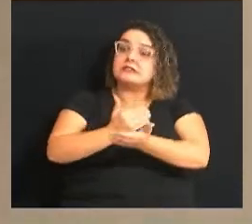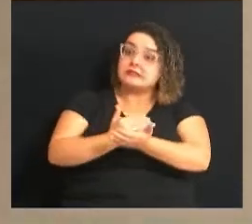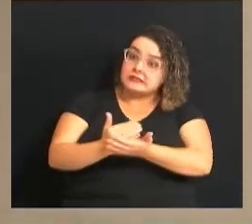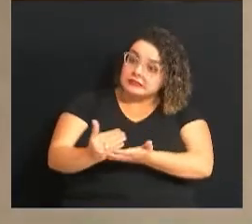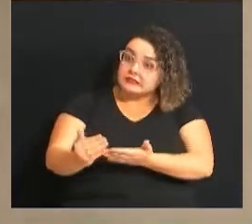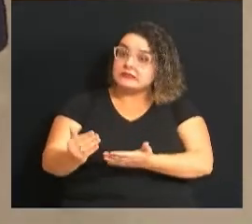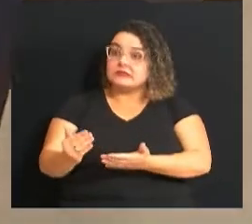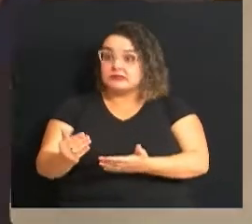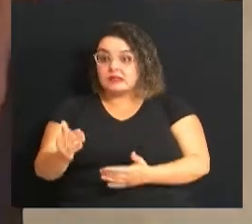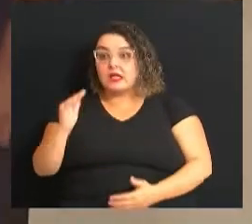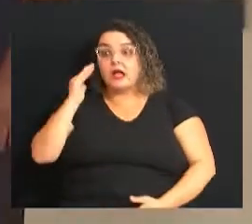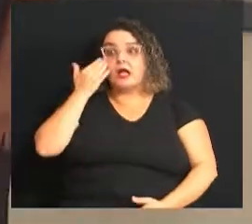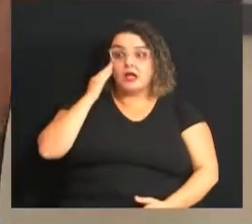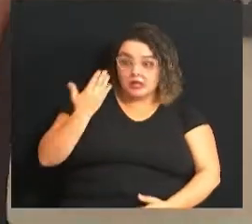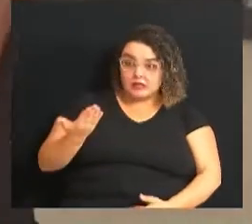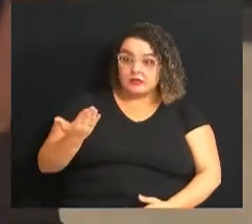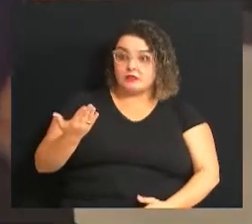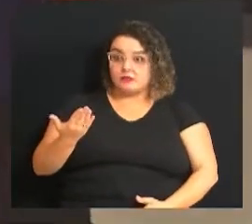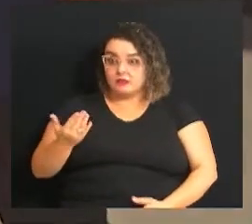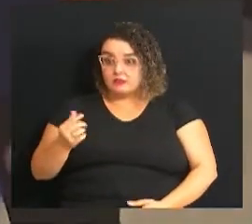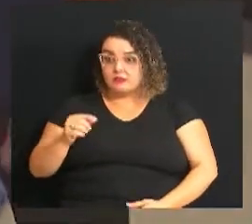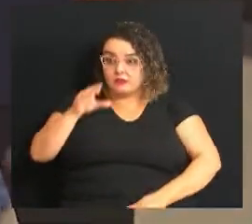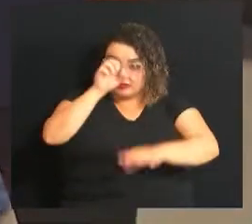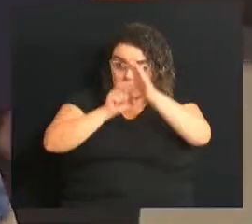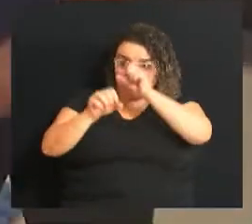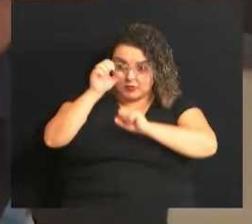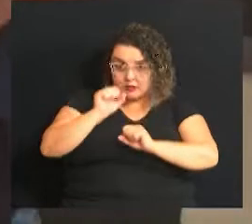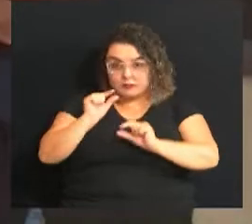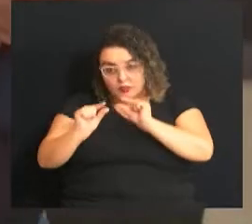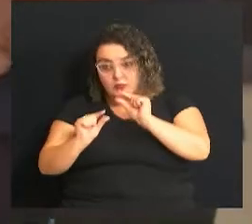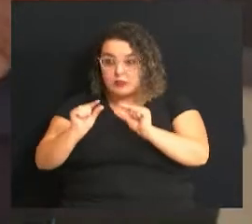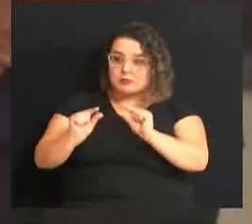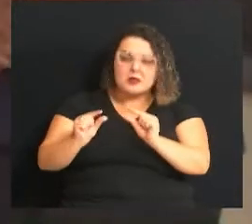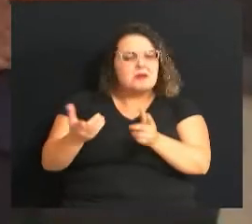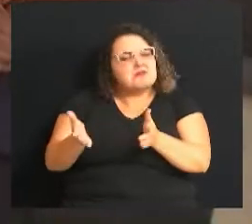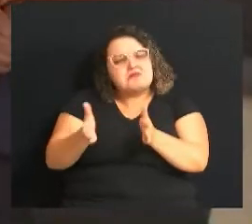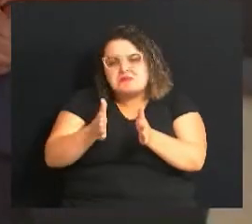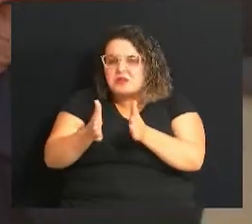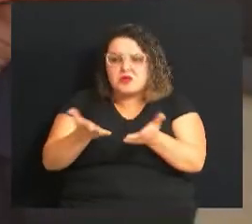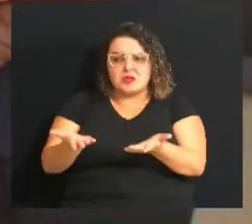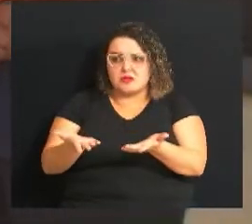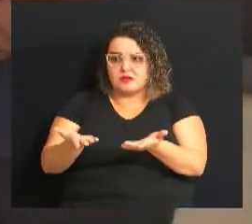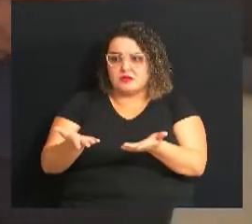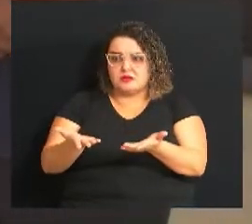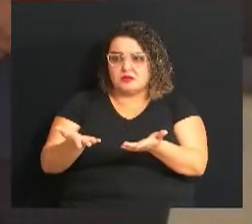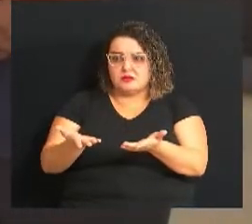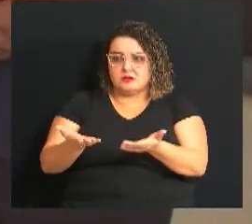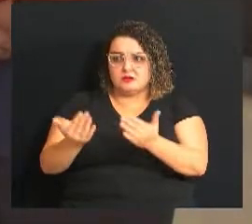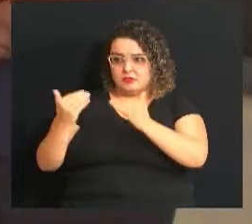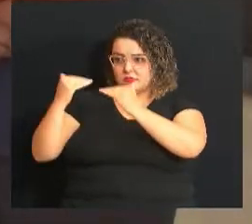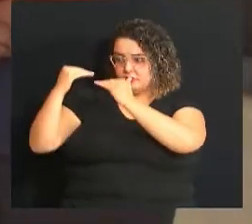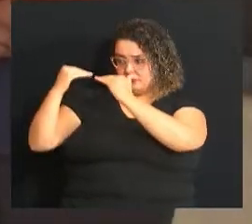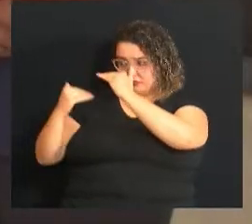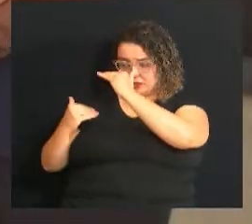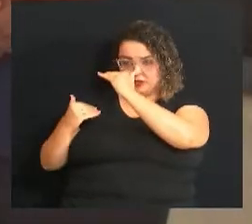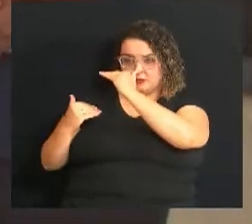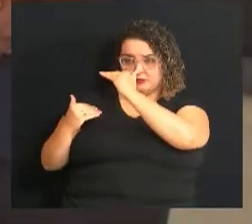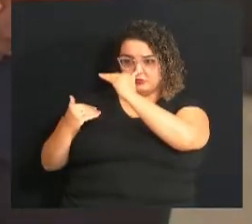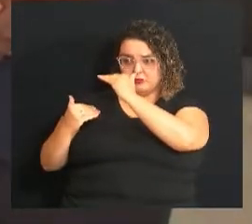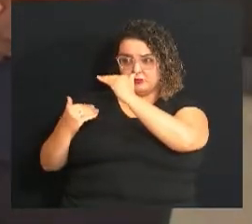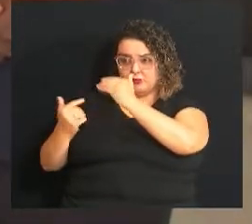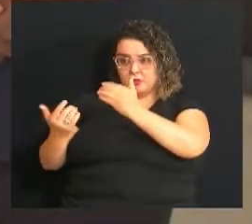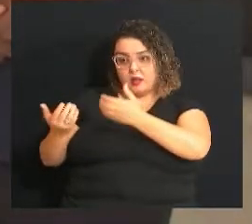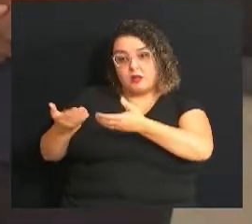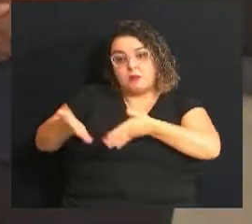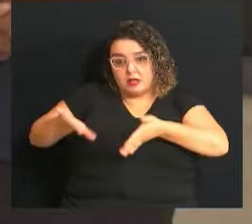a entender, ela vai levar um tempinho para aprender a fazer isso. Isso, um tempinho, mas vocês podem ver, ela tem menor estatura que eu, menor peso, e